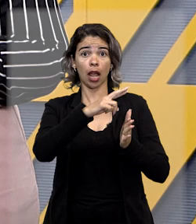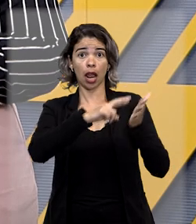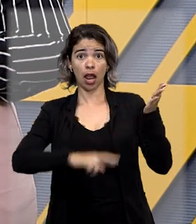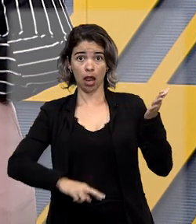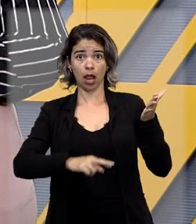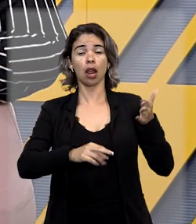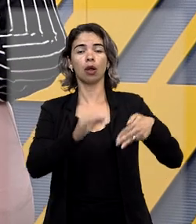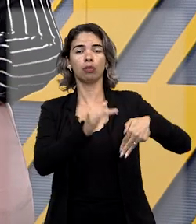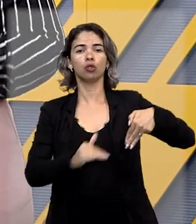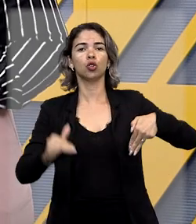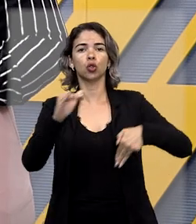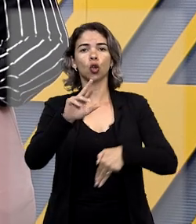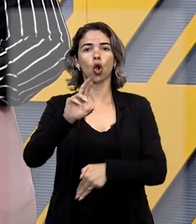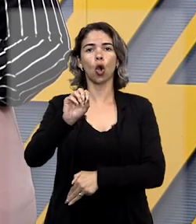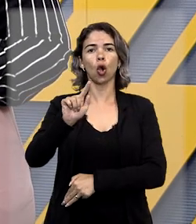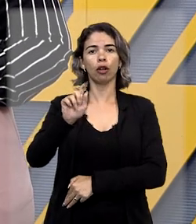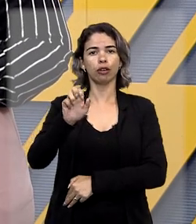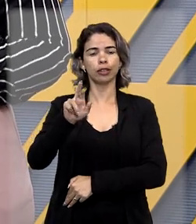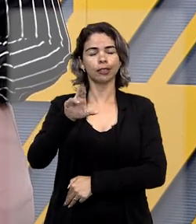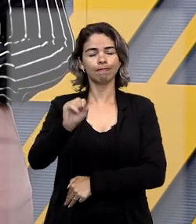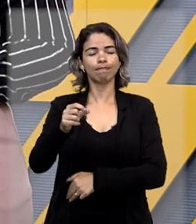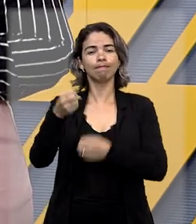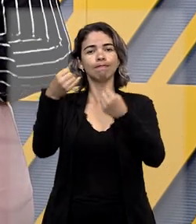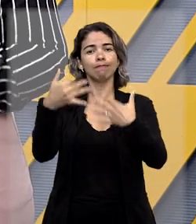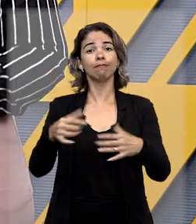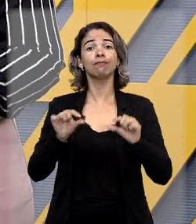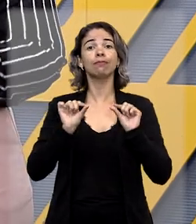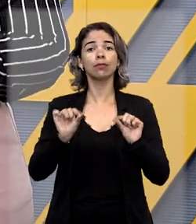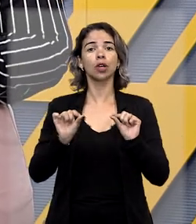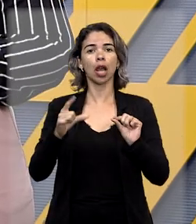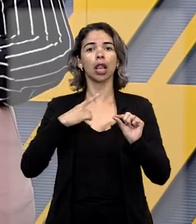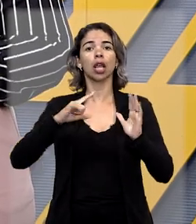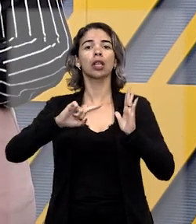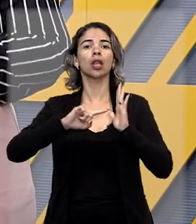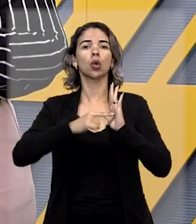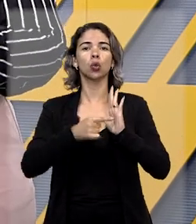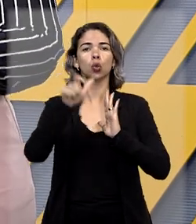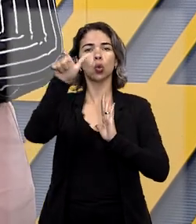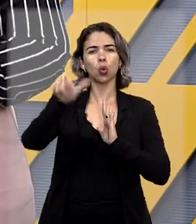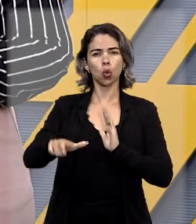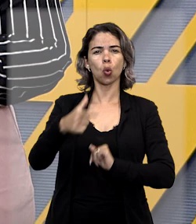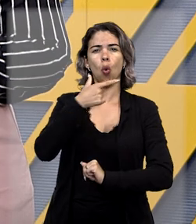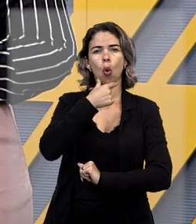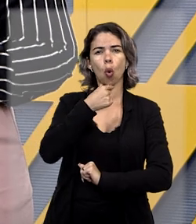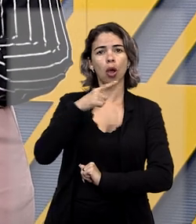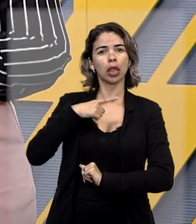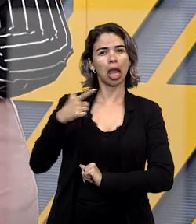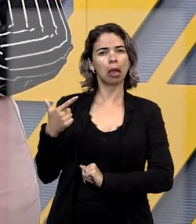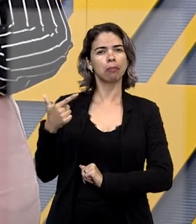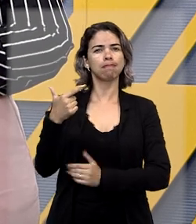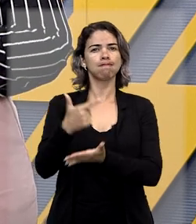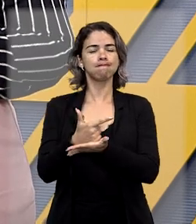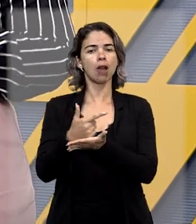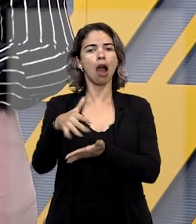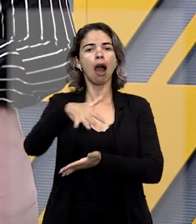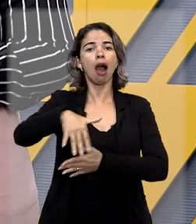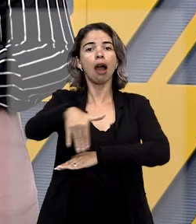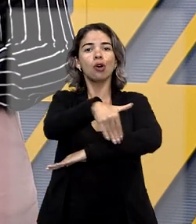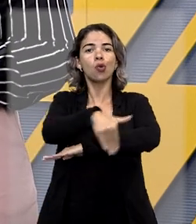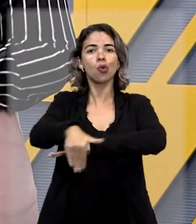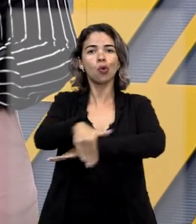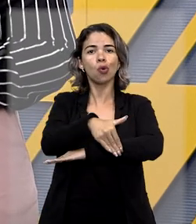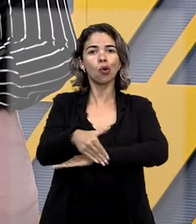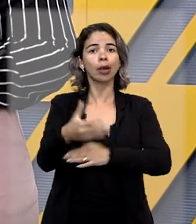relator do caso, ministro Rogério Schietti Cruz, destacou que, segundo a denúncia, o homem estaria armado em via